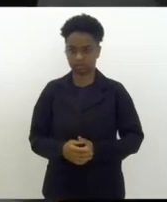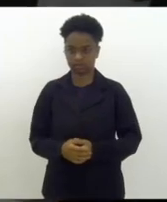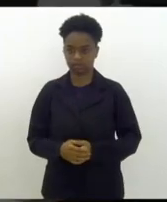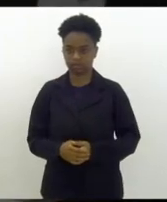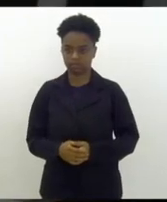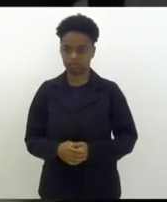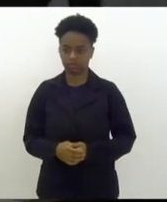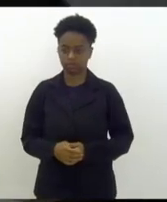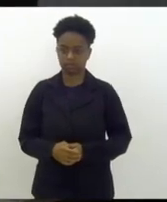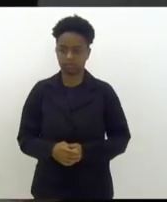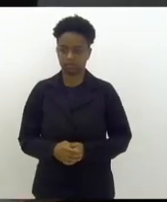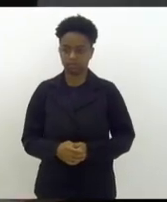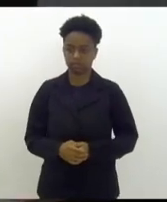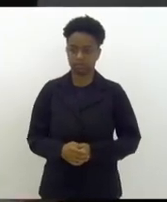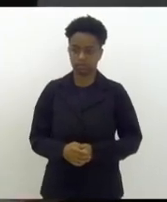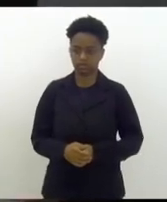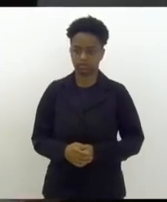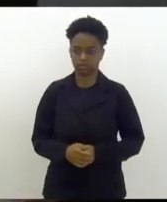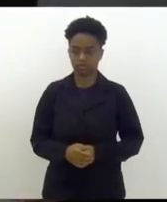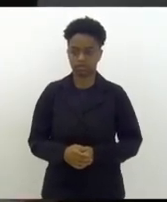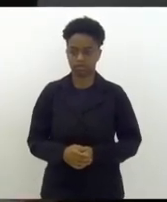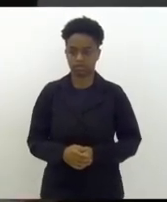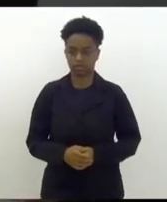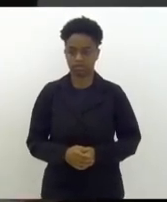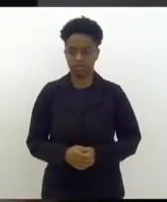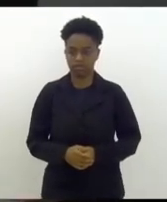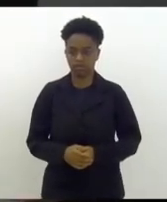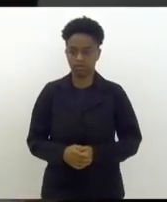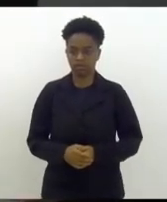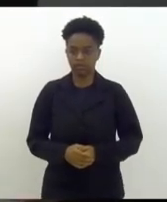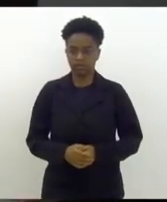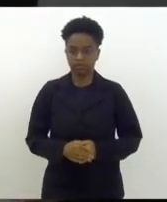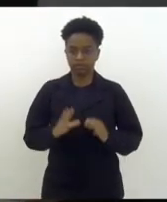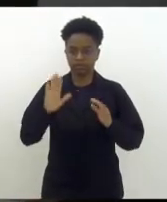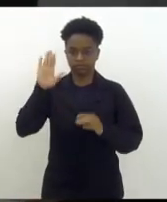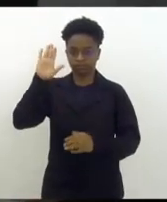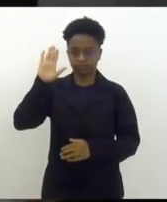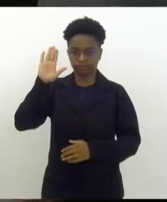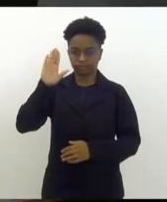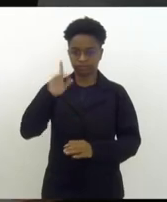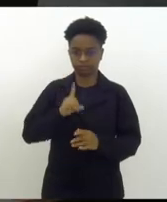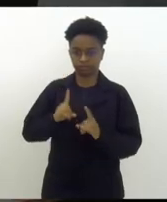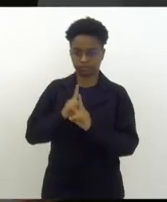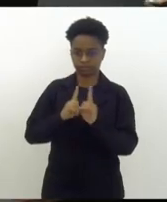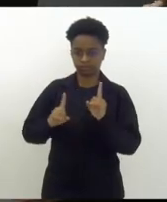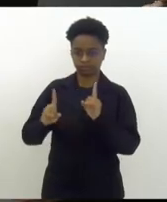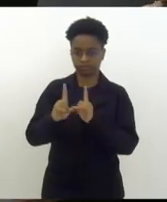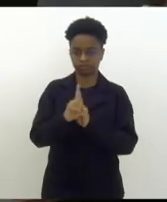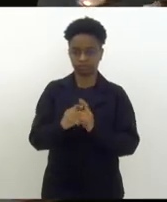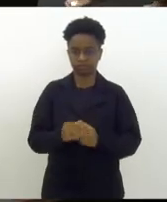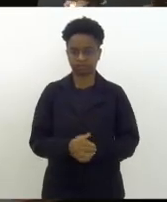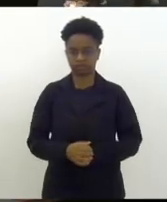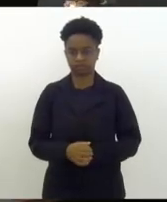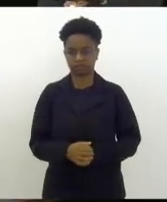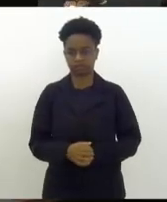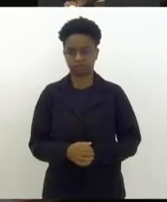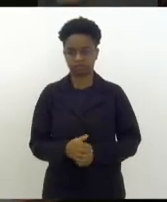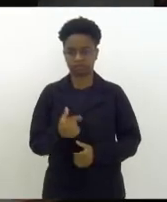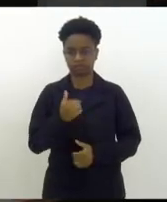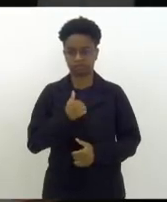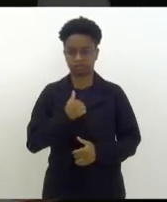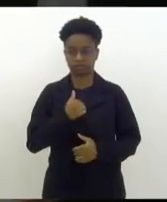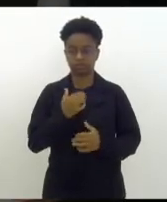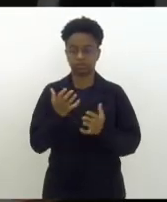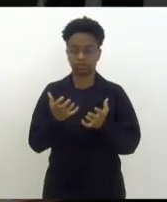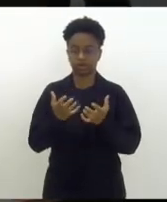trabalhos dessa mesa pela ordem Presidente concedida gostaria que o presidente